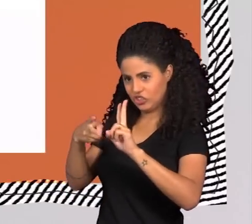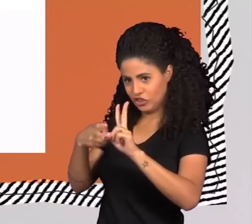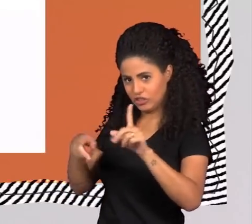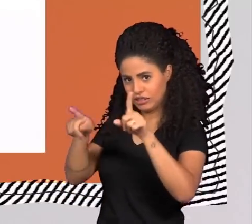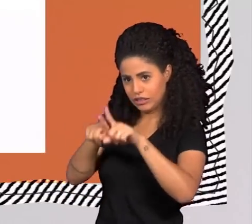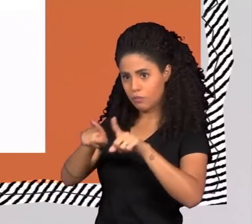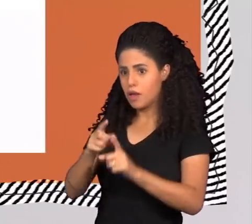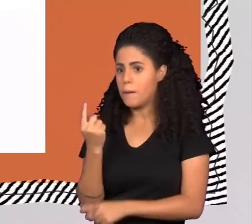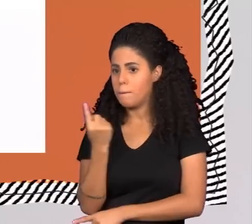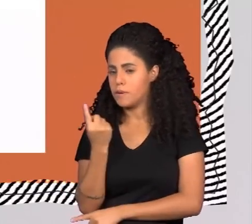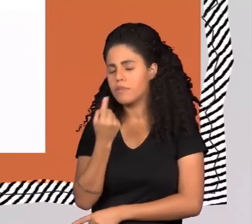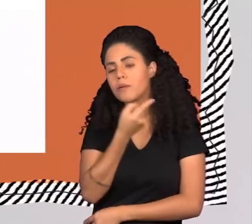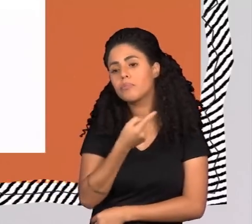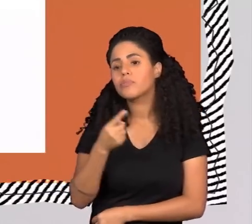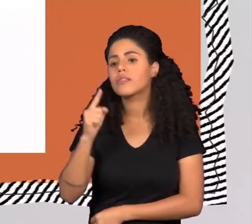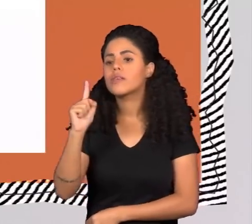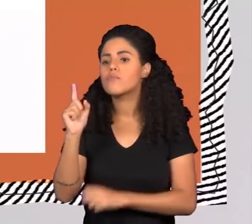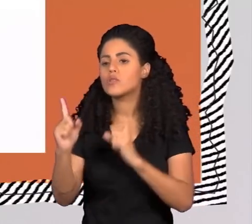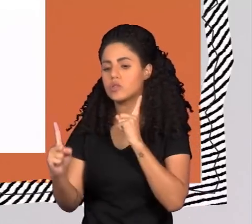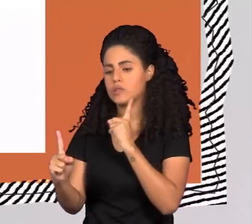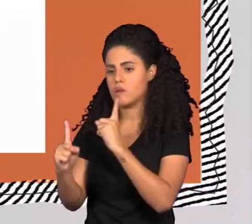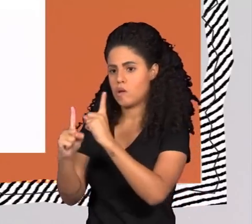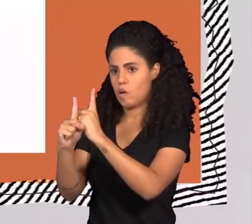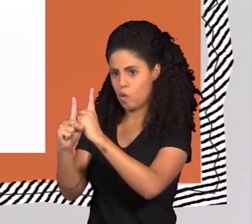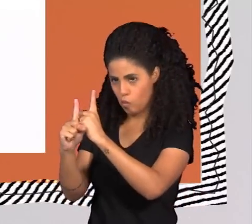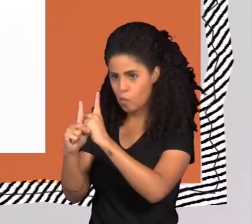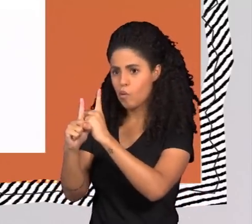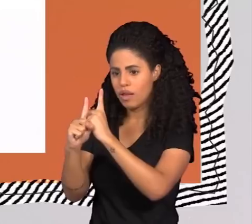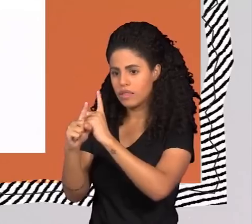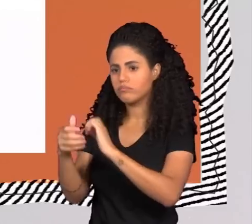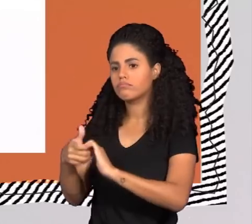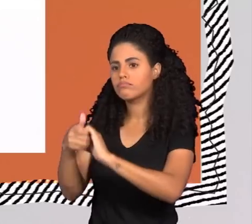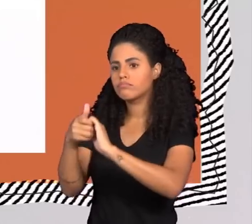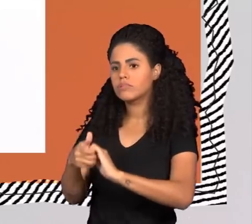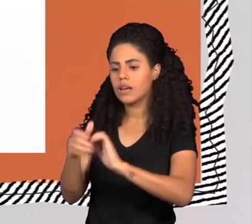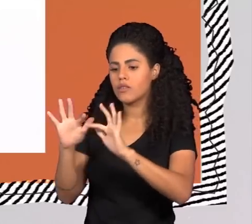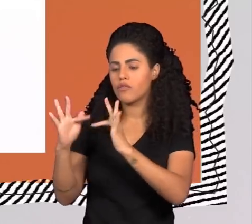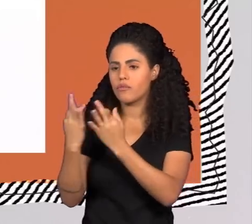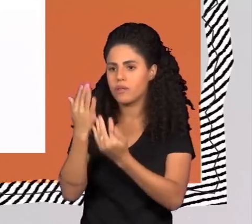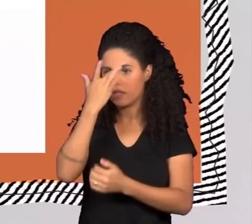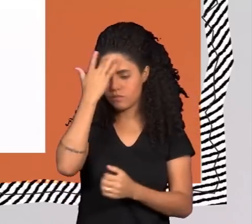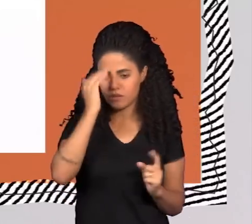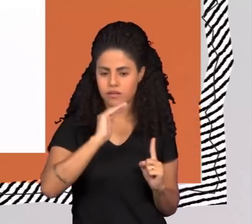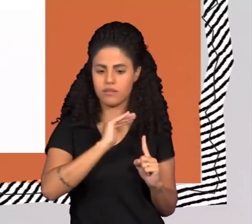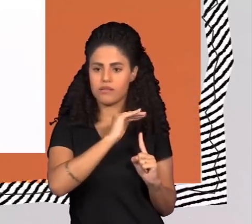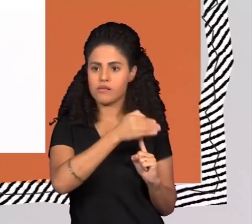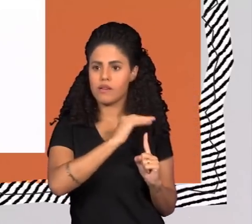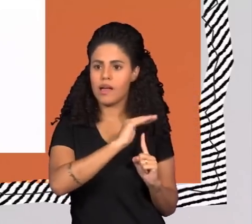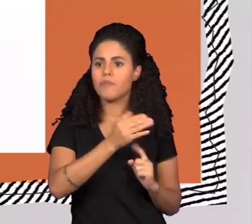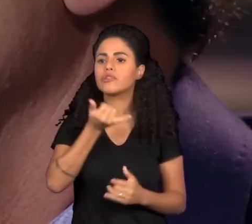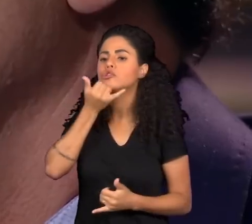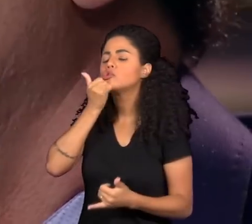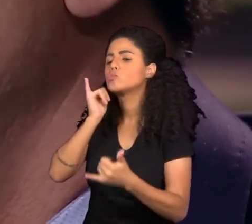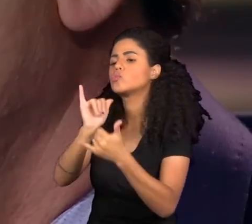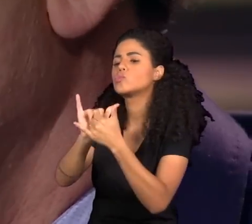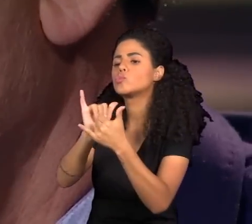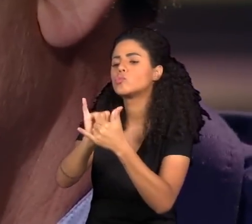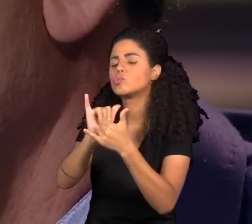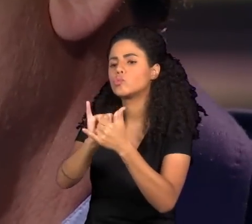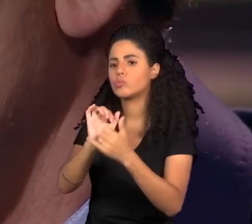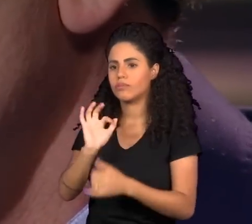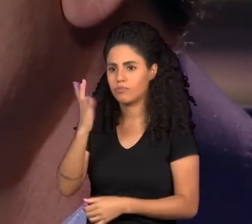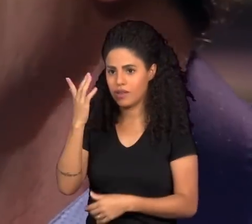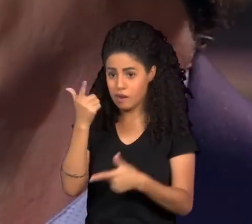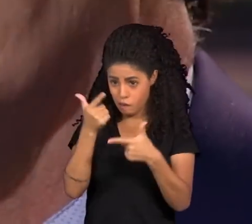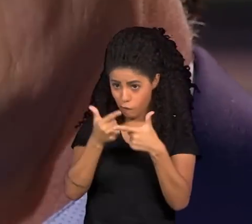primeiro ponto, e depois foi se encontrar com os parentes das vítimas da pedofilia, dizendo, nos perdoe. É uma ferida